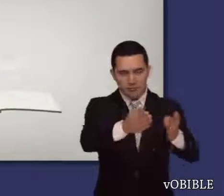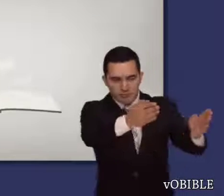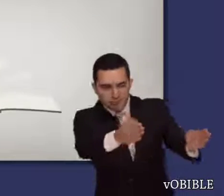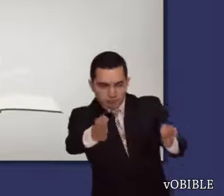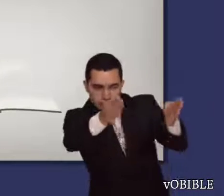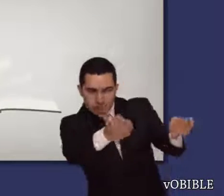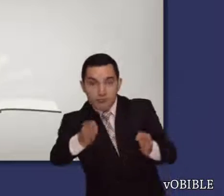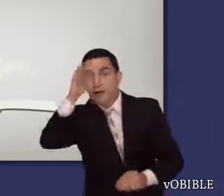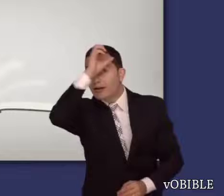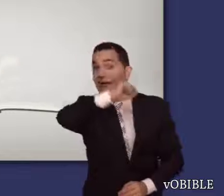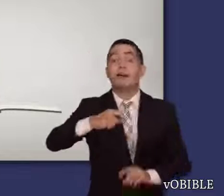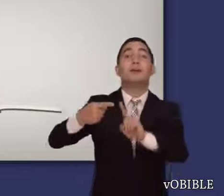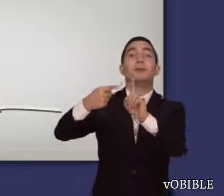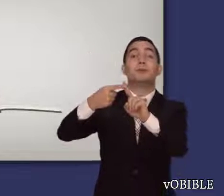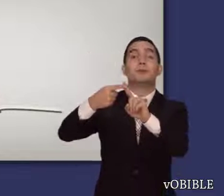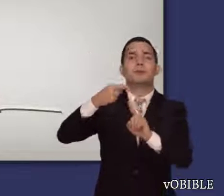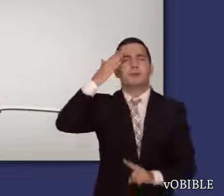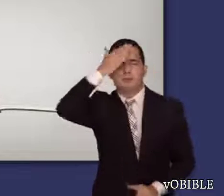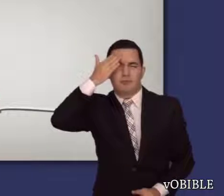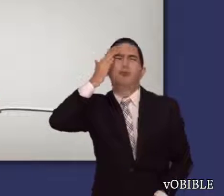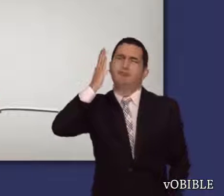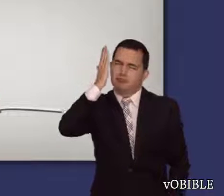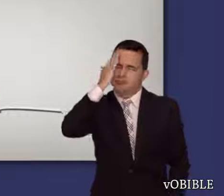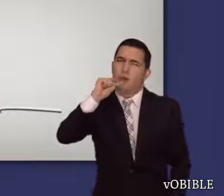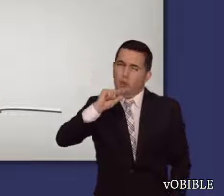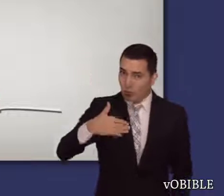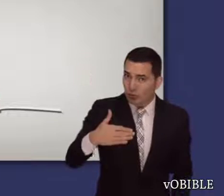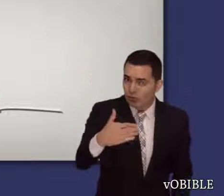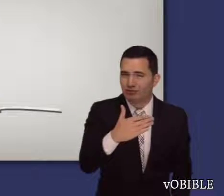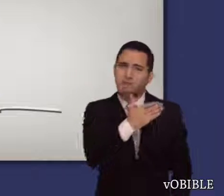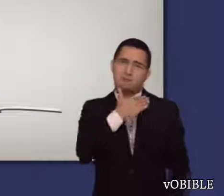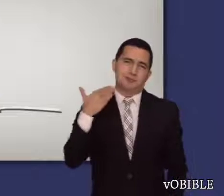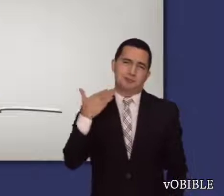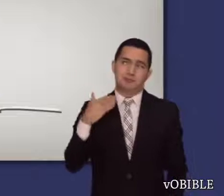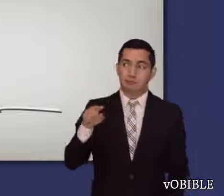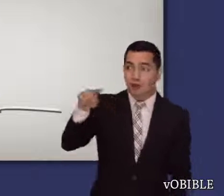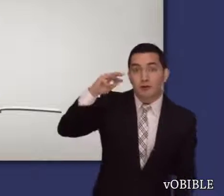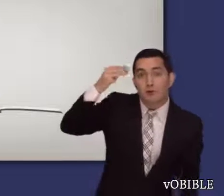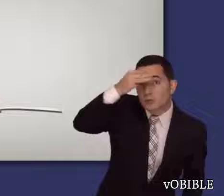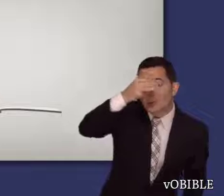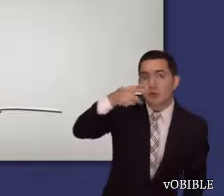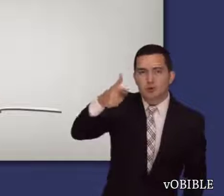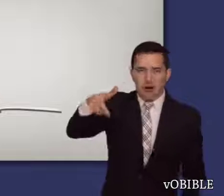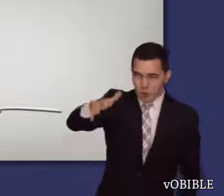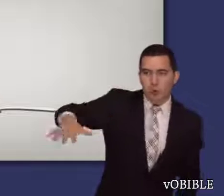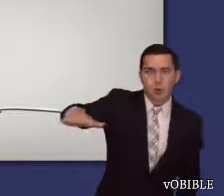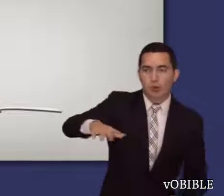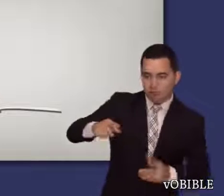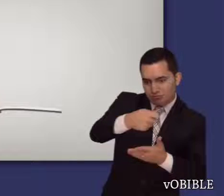Ao ler 2 Timóteo, veja que Paulo, apesar de estar prestes a morrer, se preocupava com seus